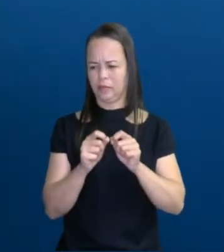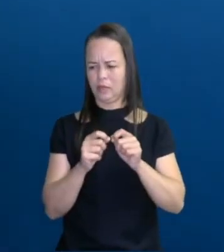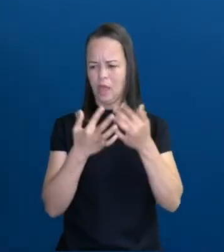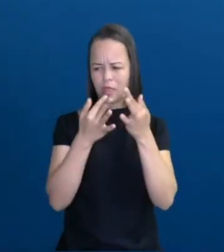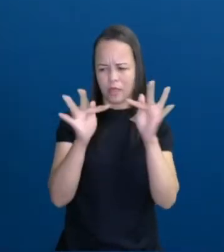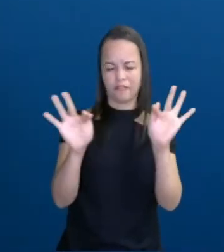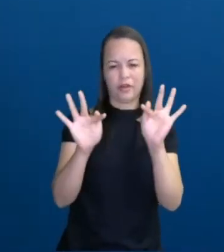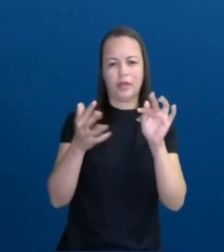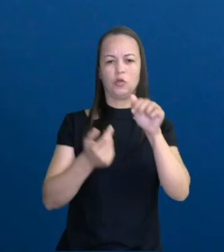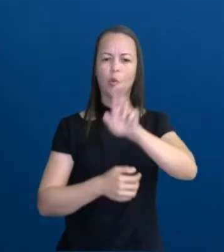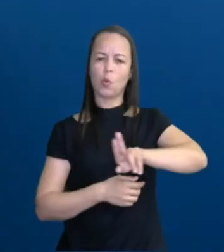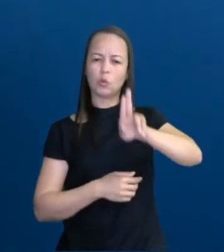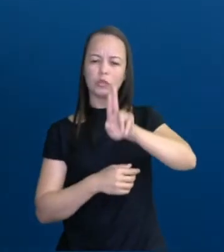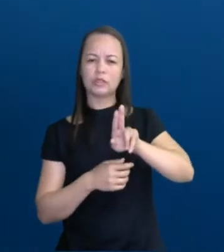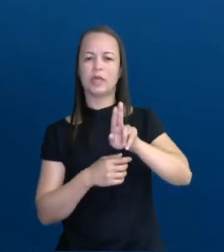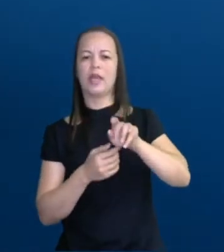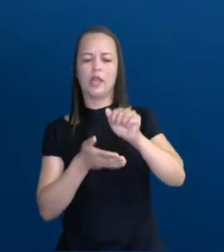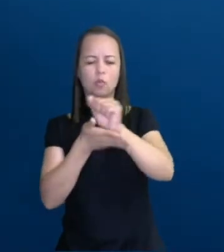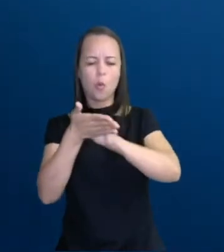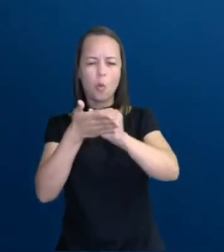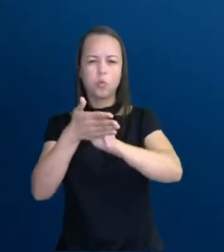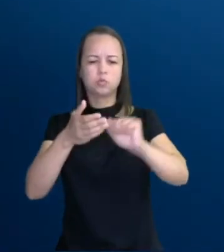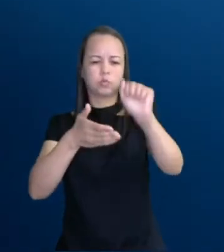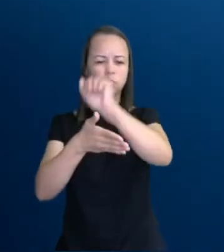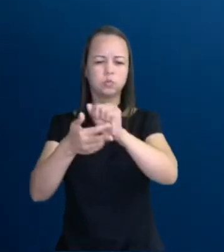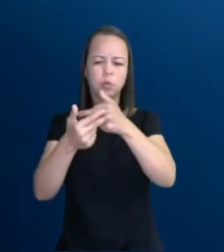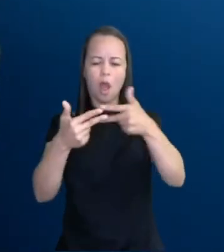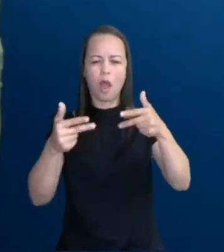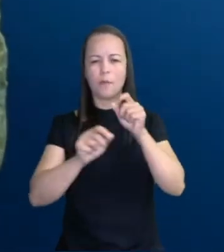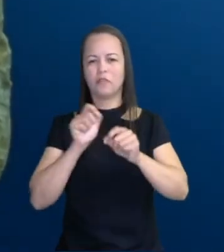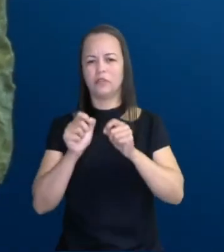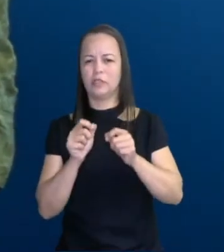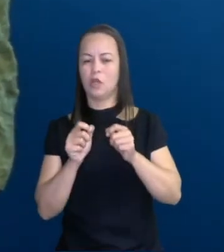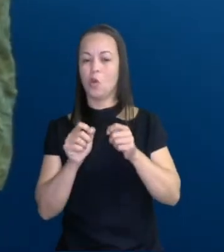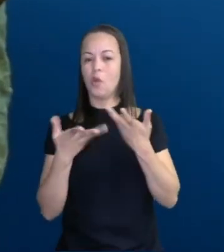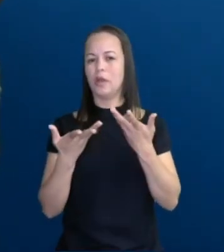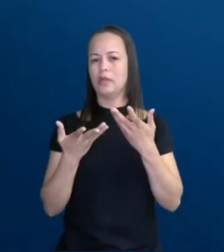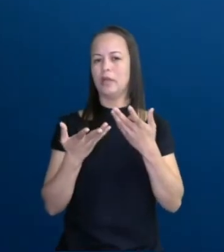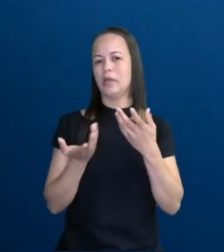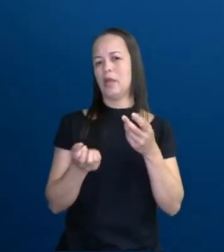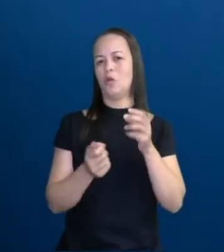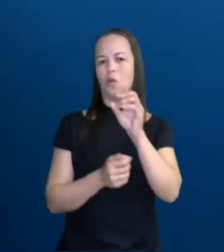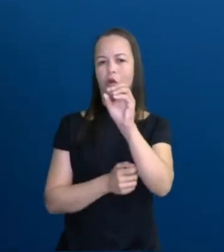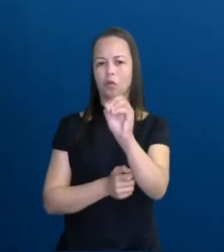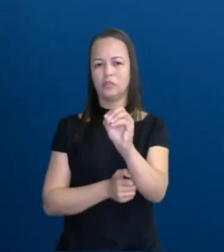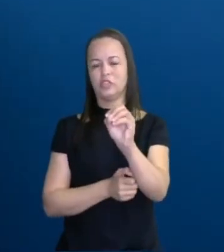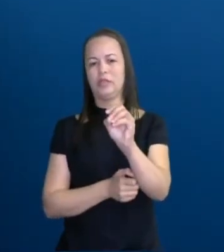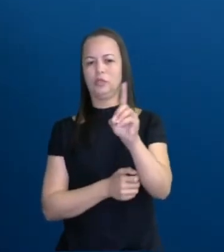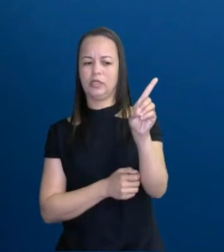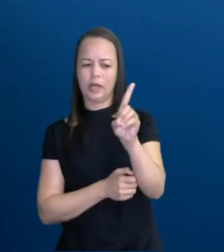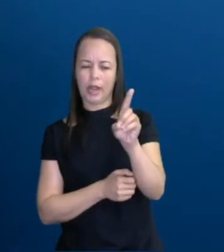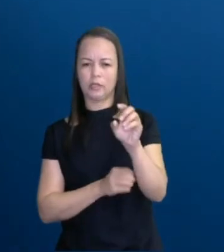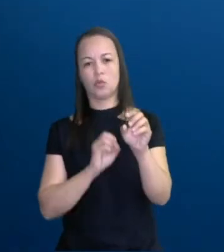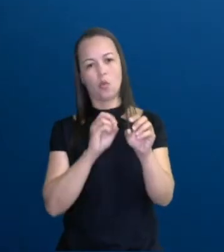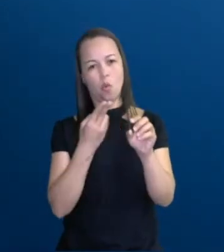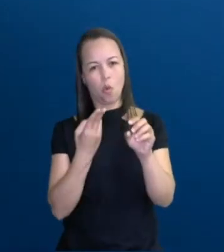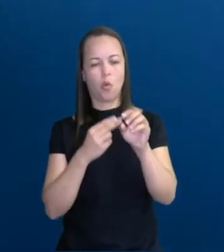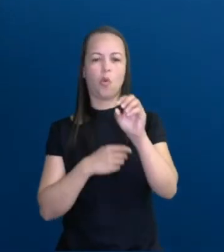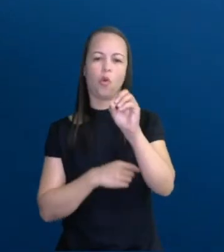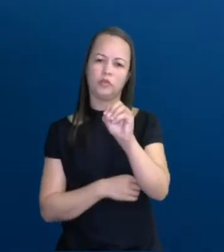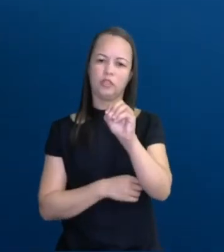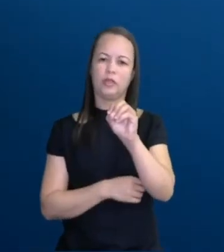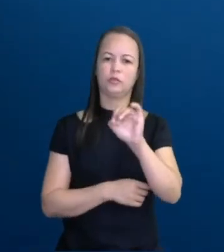o termo em destaque é objeto direto ou objeto indireto? Percebam aqui a frase, ó, eu